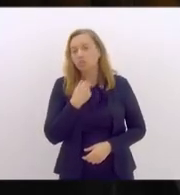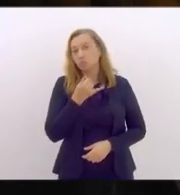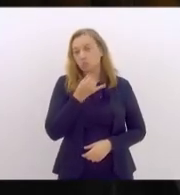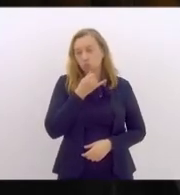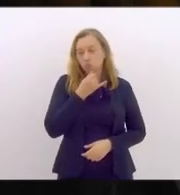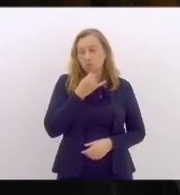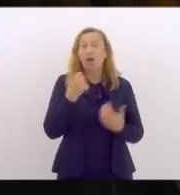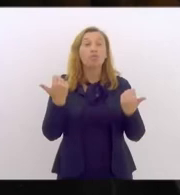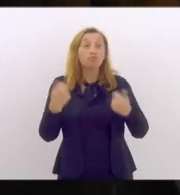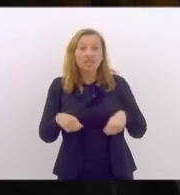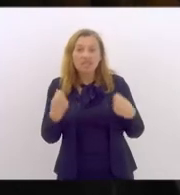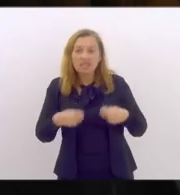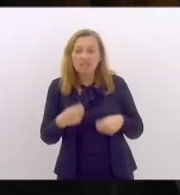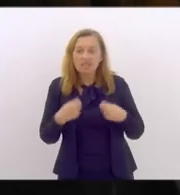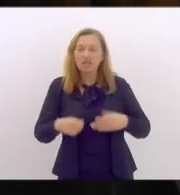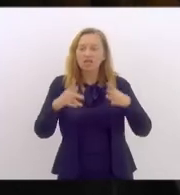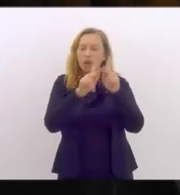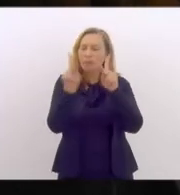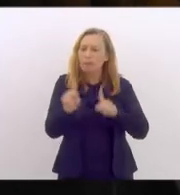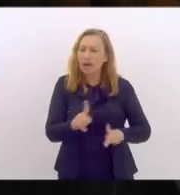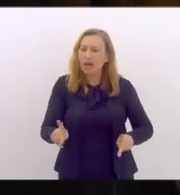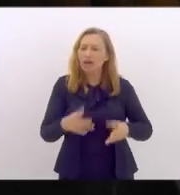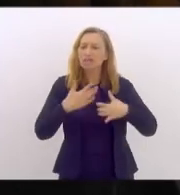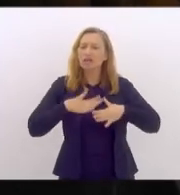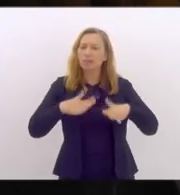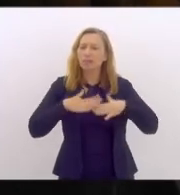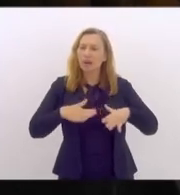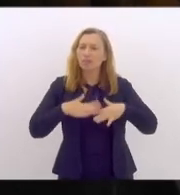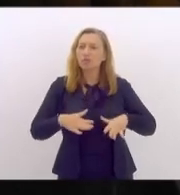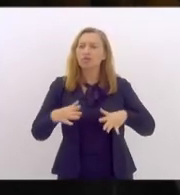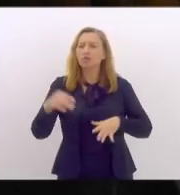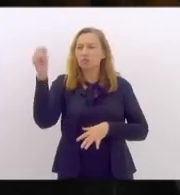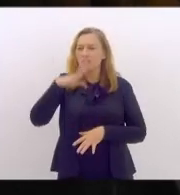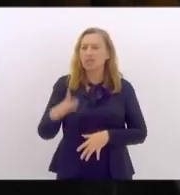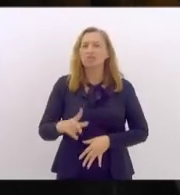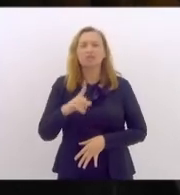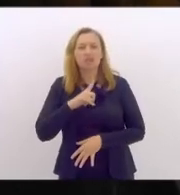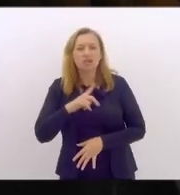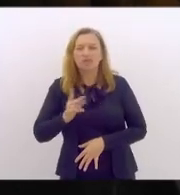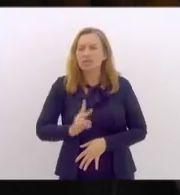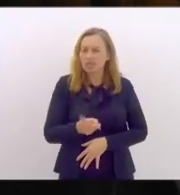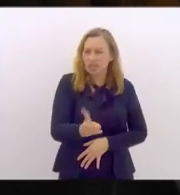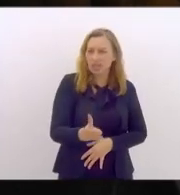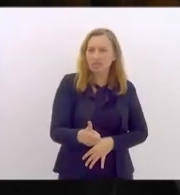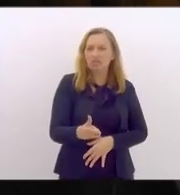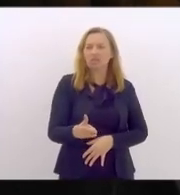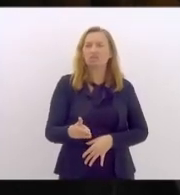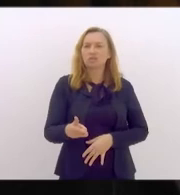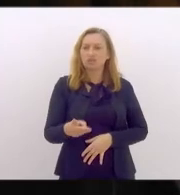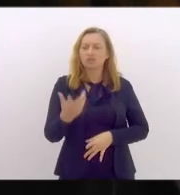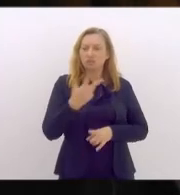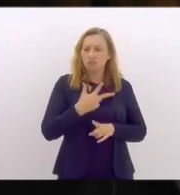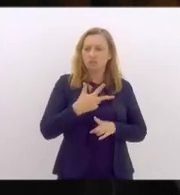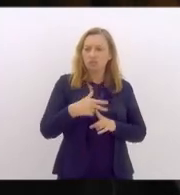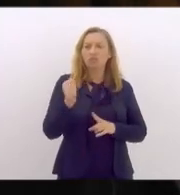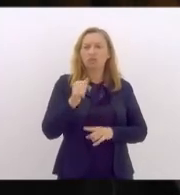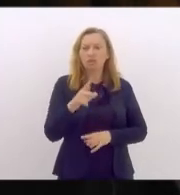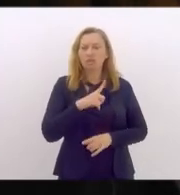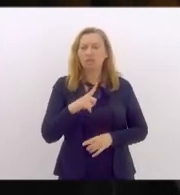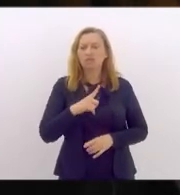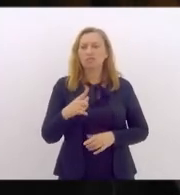precisamos manter a paz que o Brasil sempre teve conquistada a dura as penas Com muito sacrifício